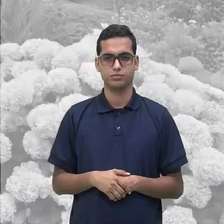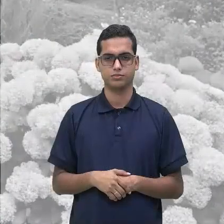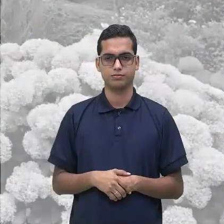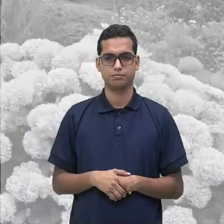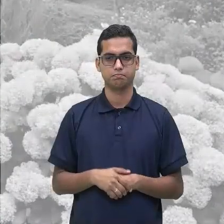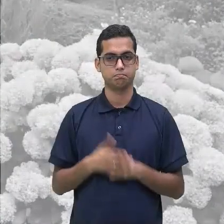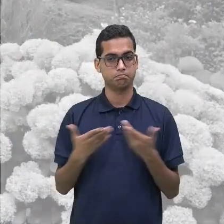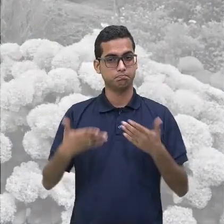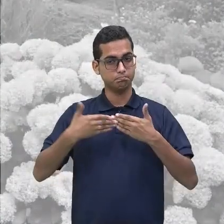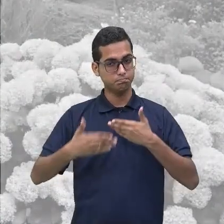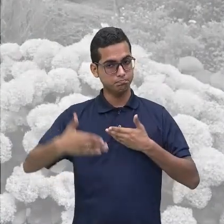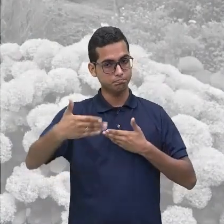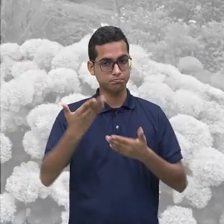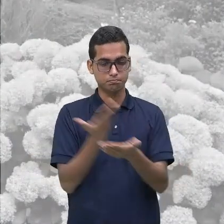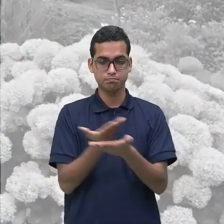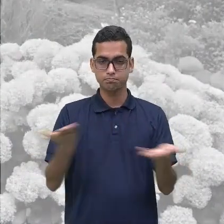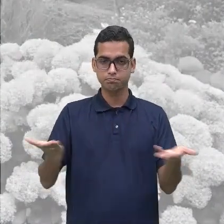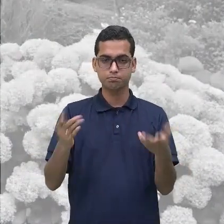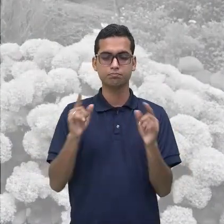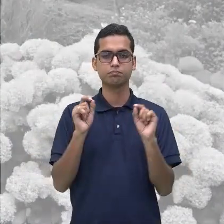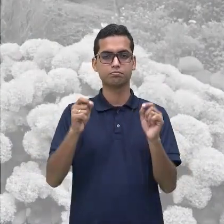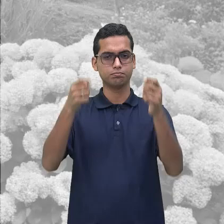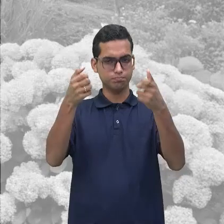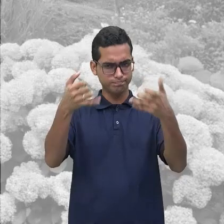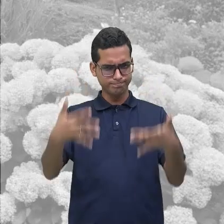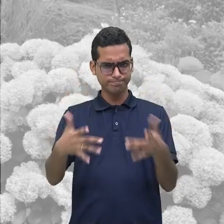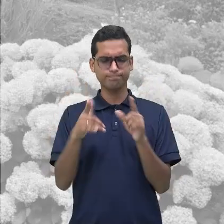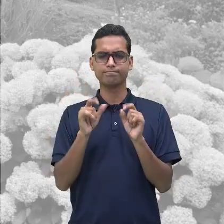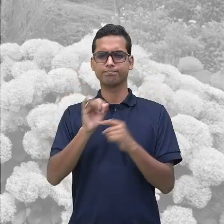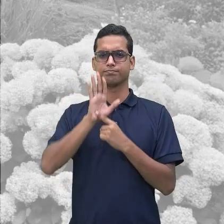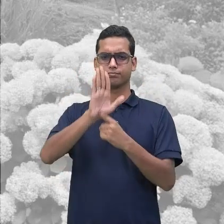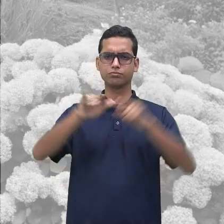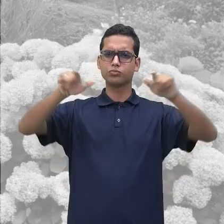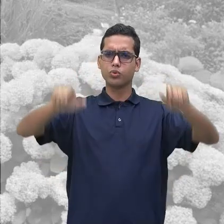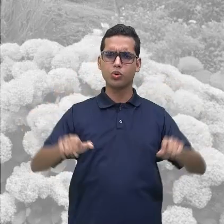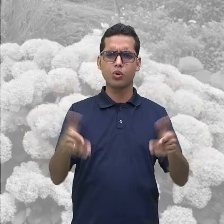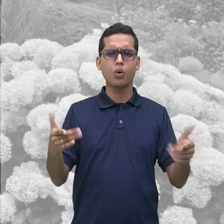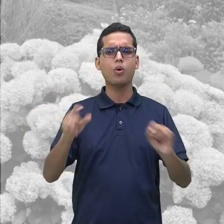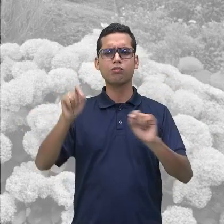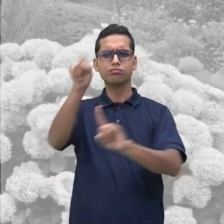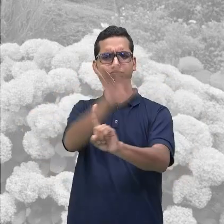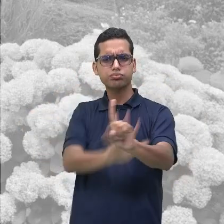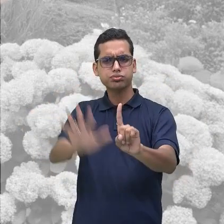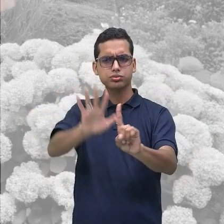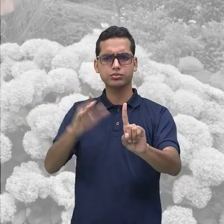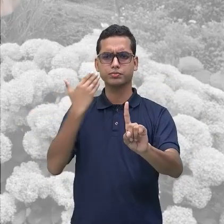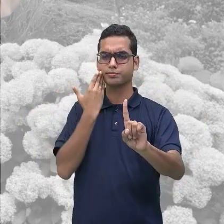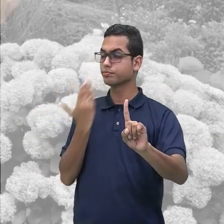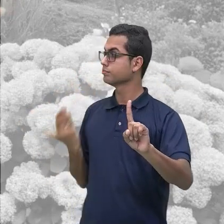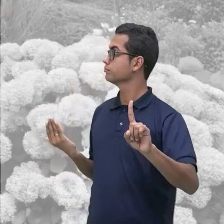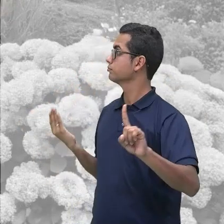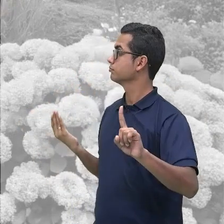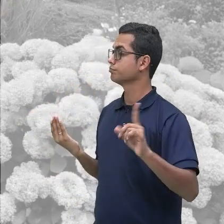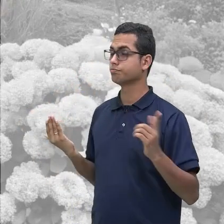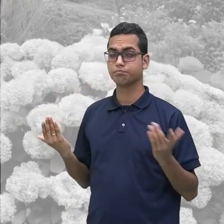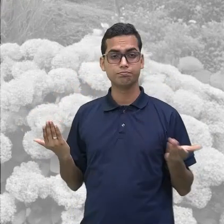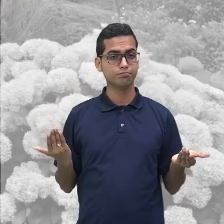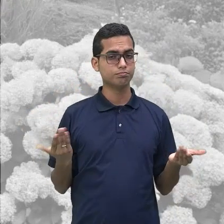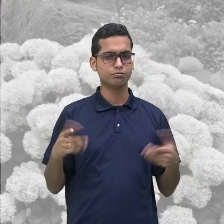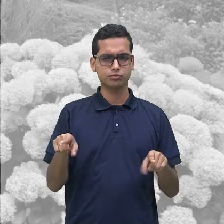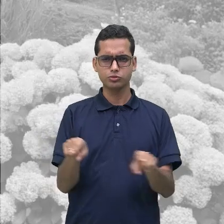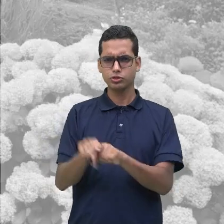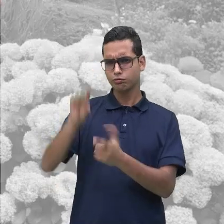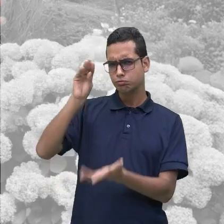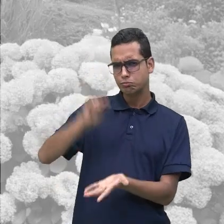Então, ao iniciarmos a nossa aula, eu trouxe para vocês um ambiente. O que vocês estão achando desse ambiente? Está faltando